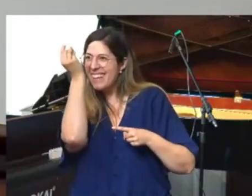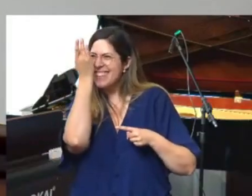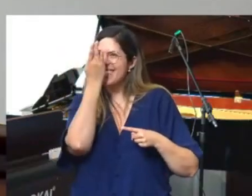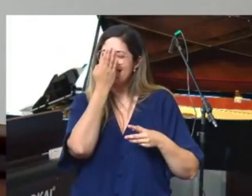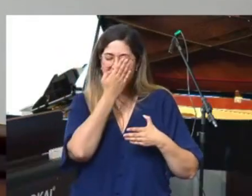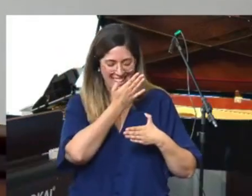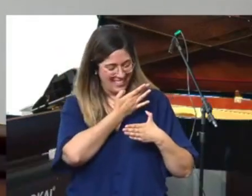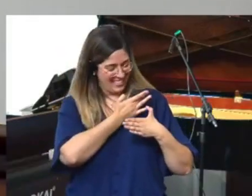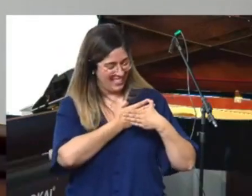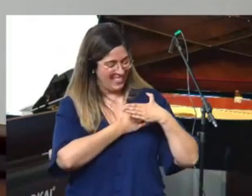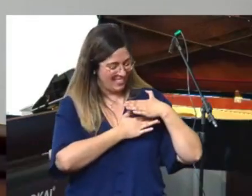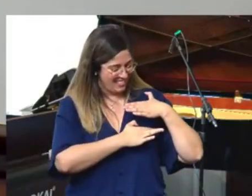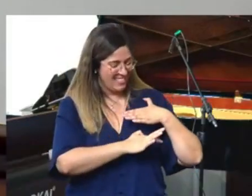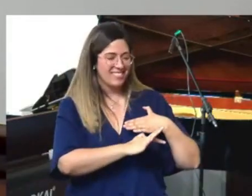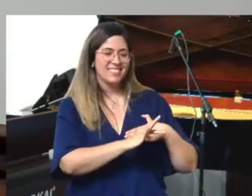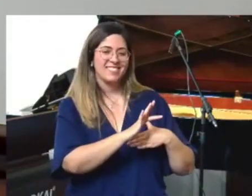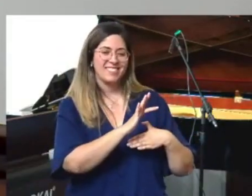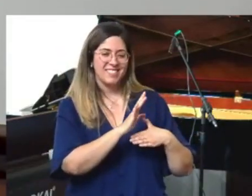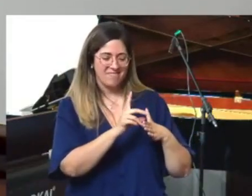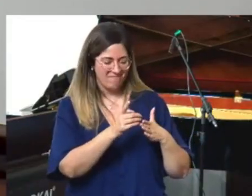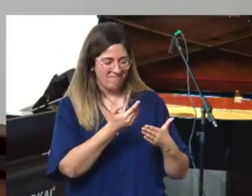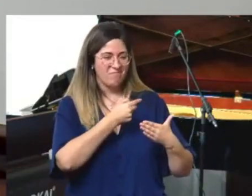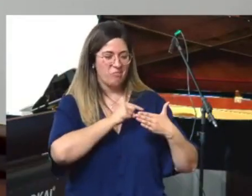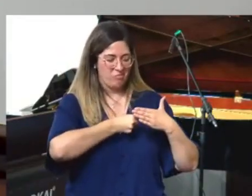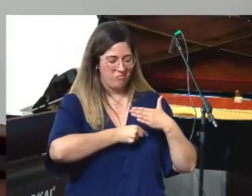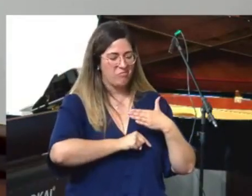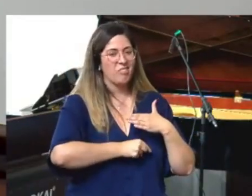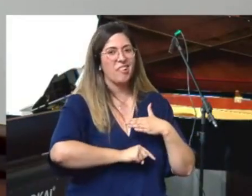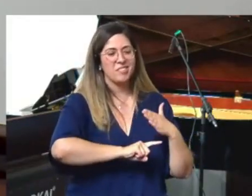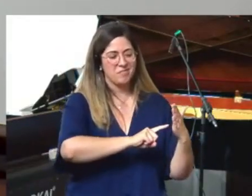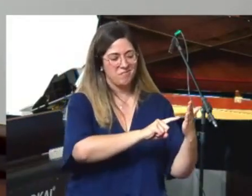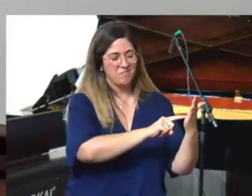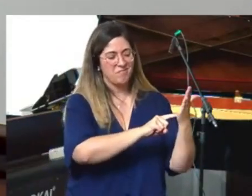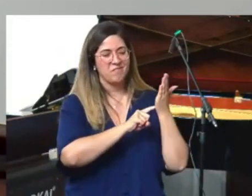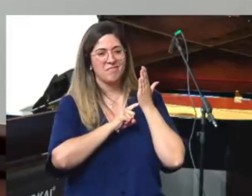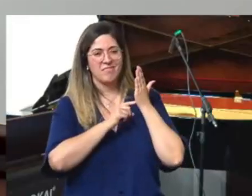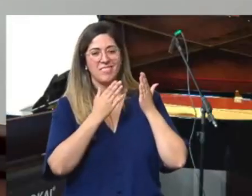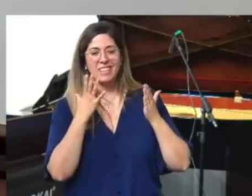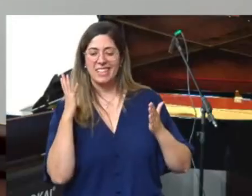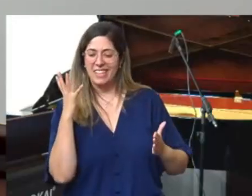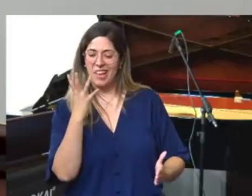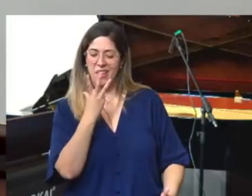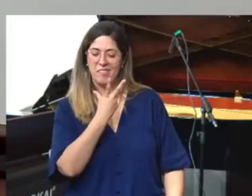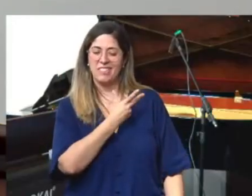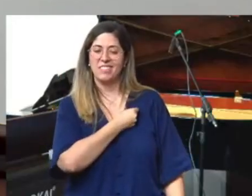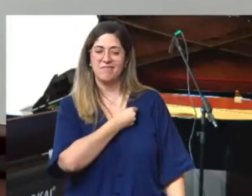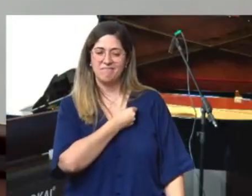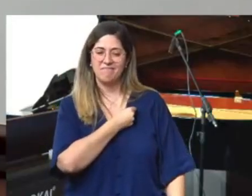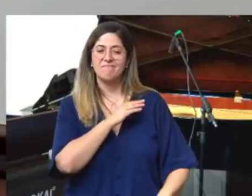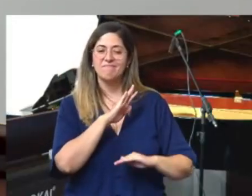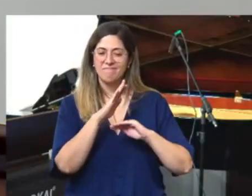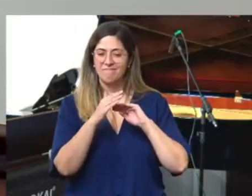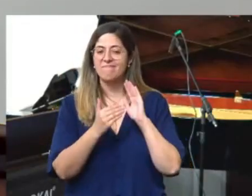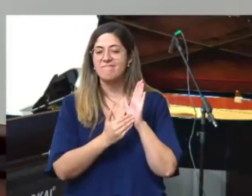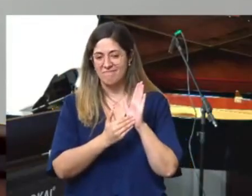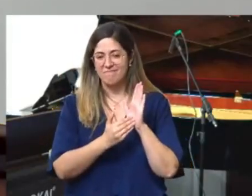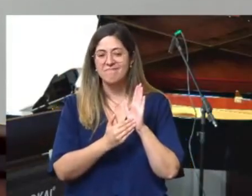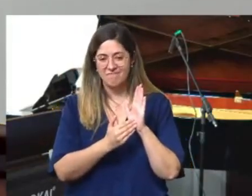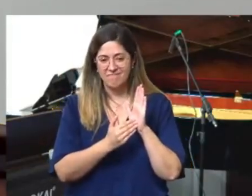de Deus se manifestou trazendo salvação a todos.